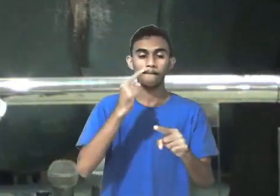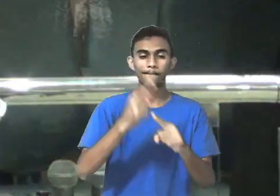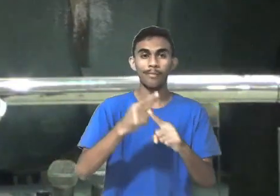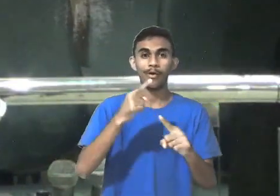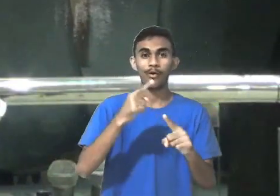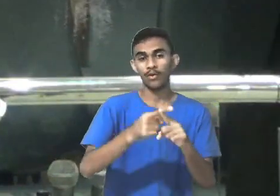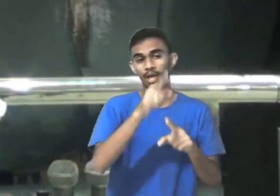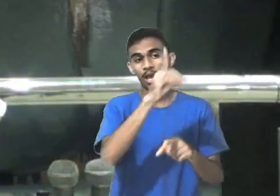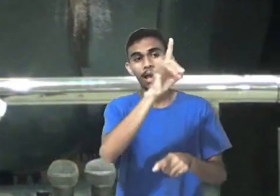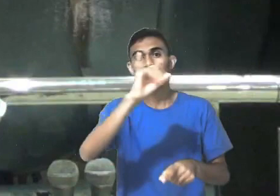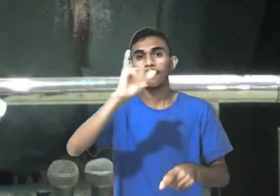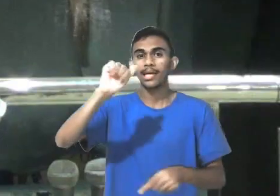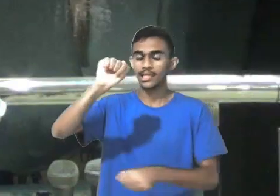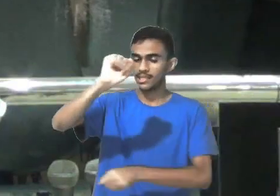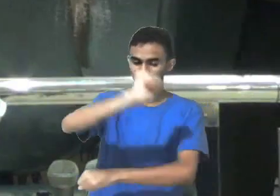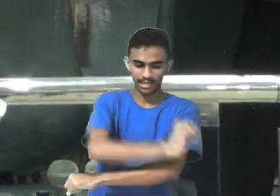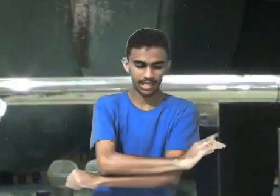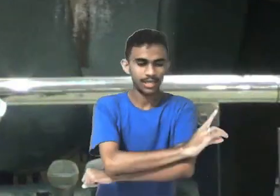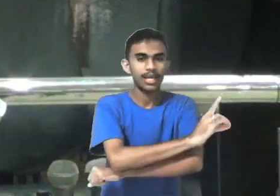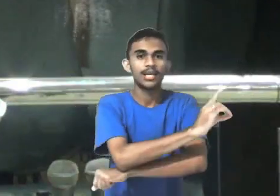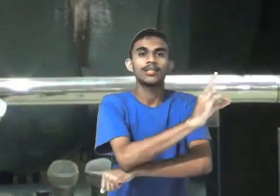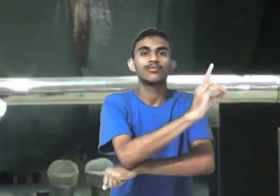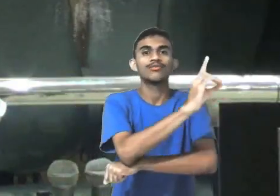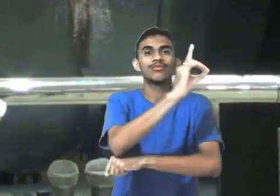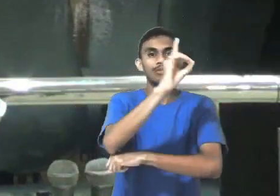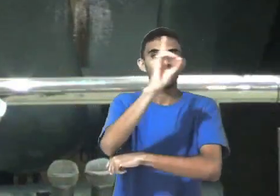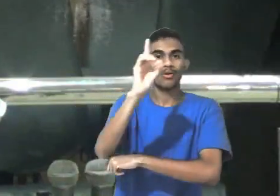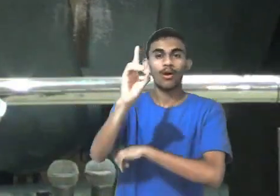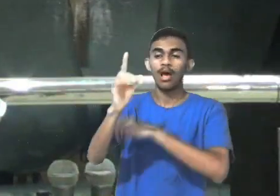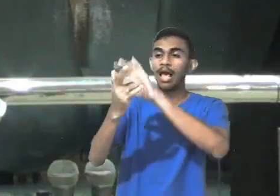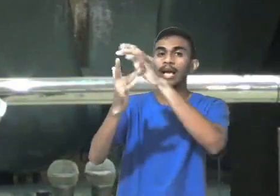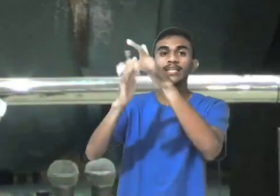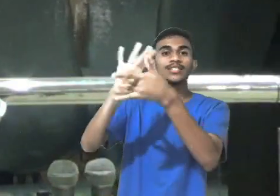espera, porque bem cedo